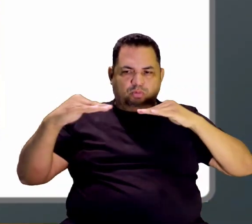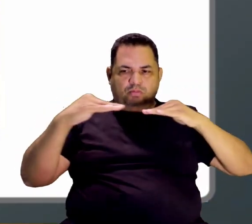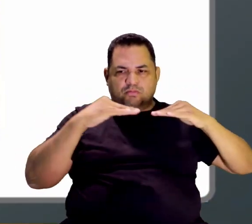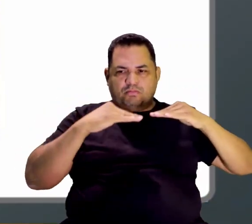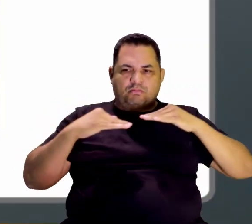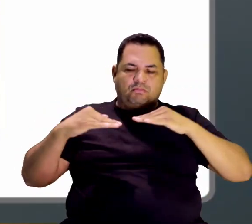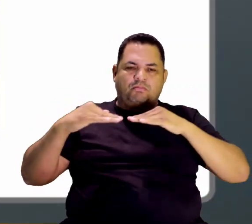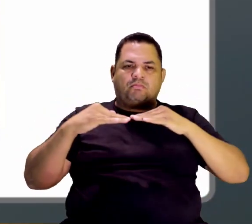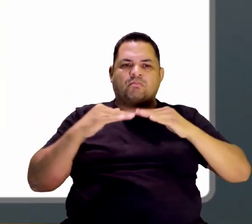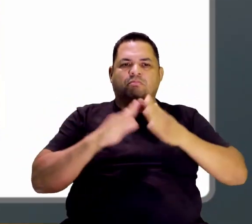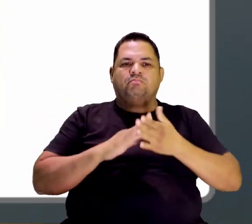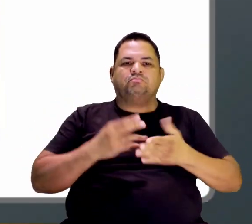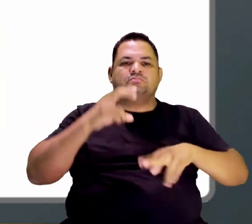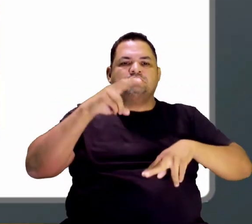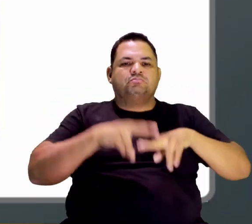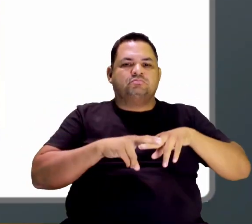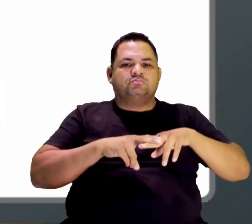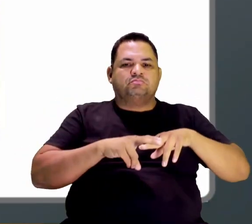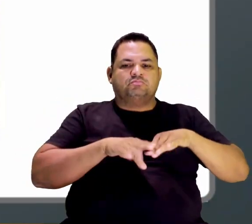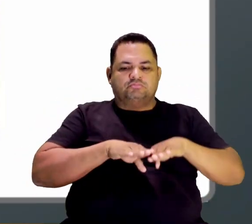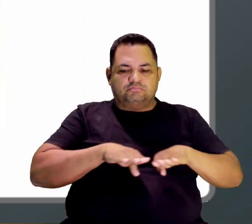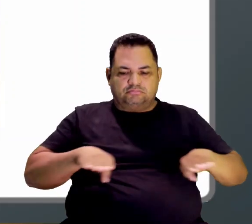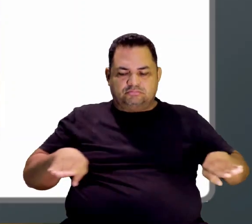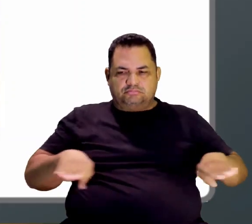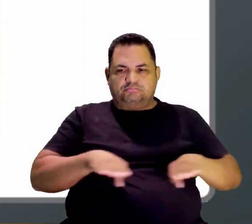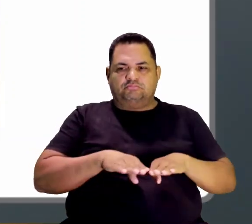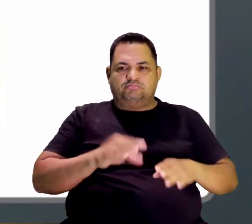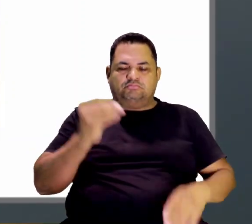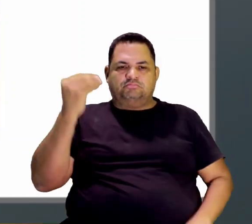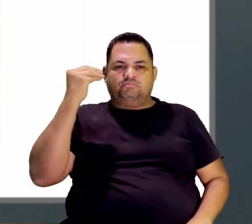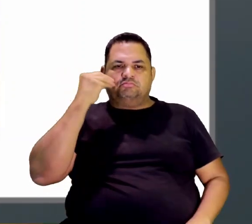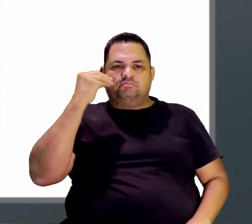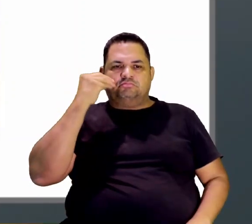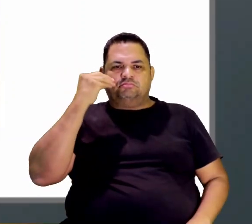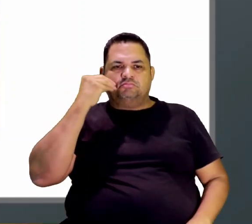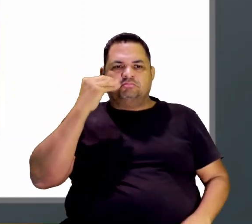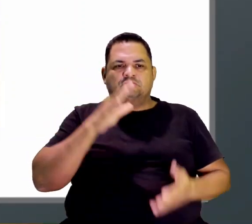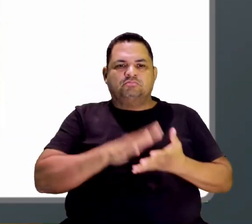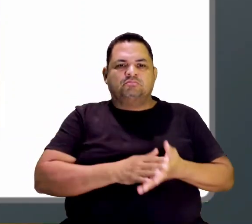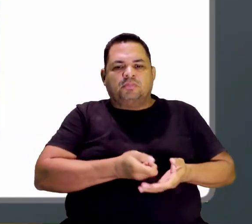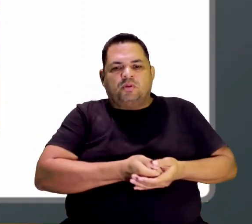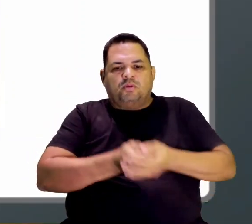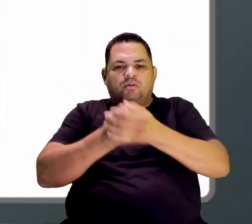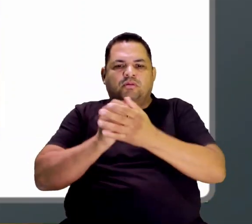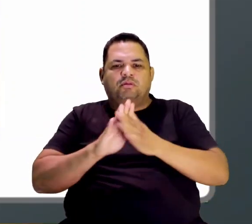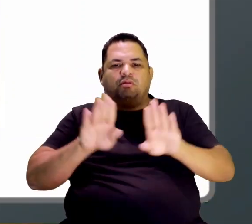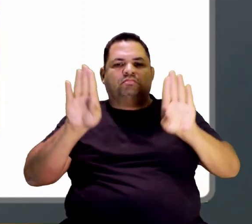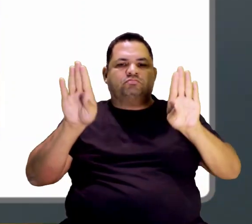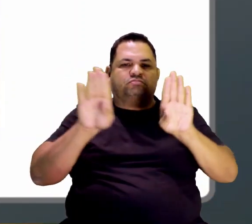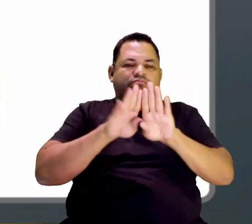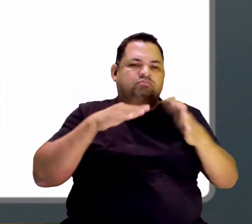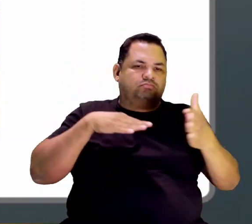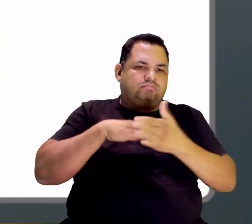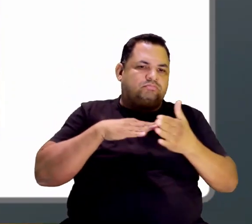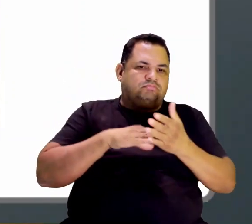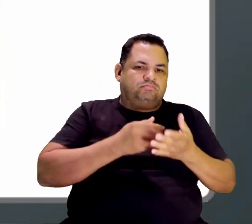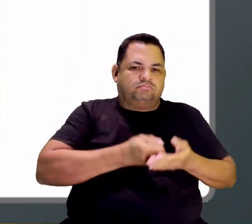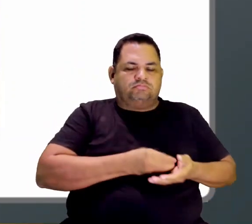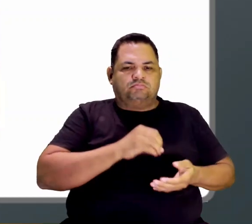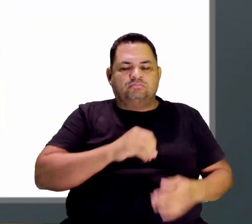a 1,05 para as mulheres. Então, existem essas adaptações. E aí, eu não sei se vocês